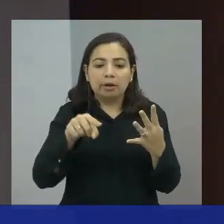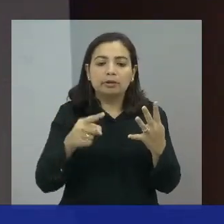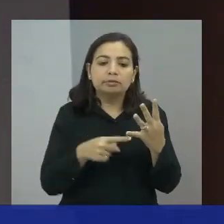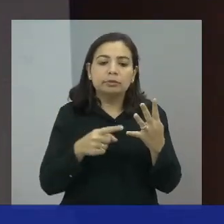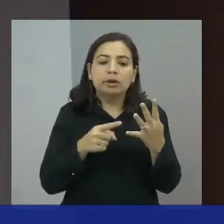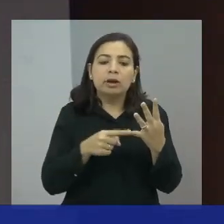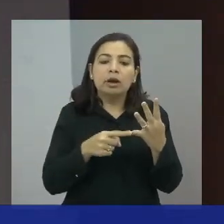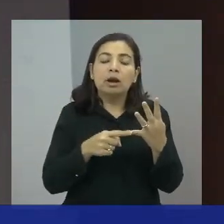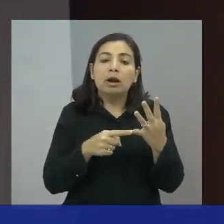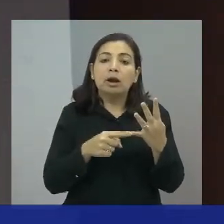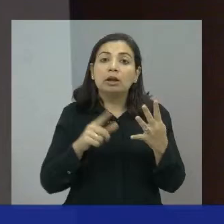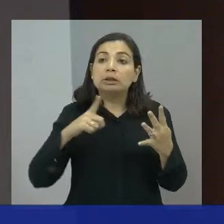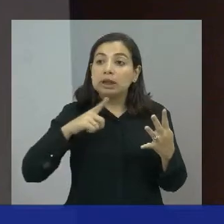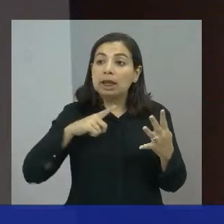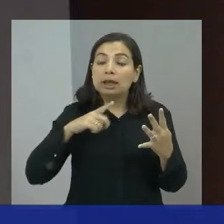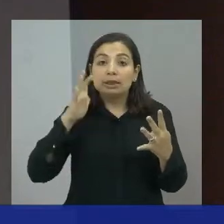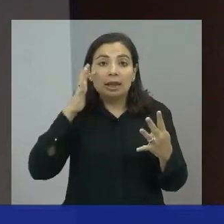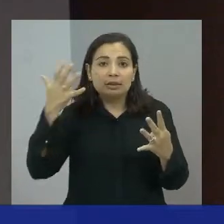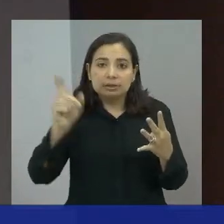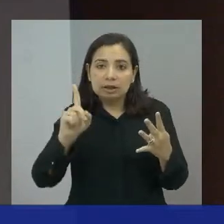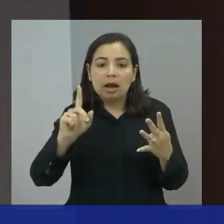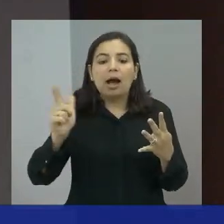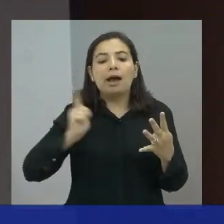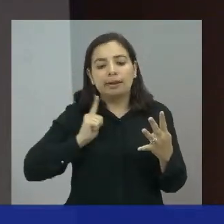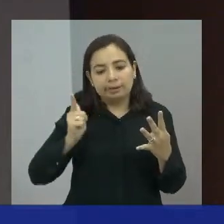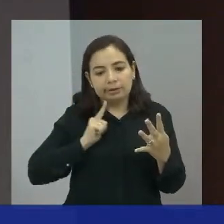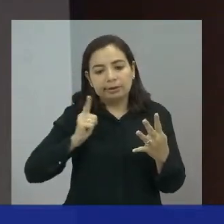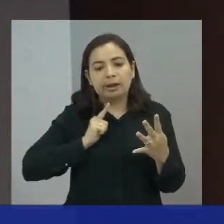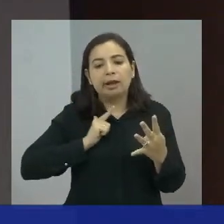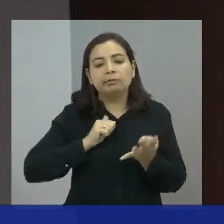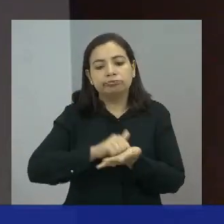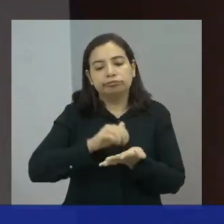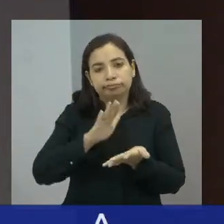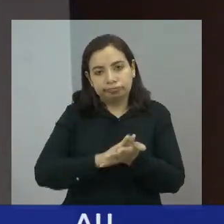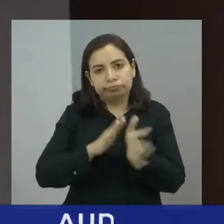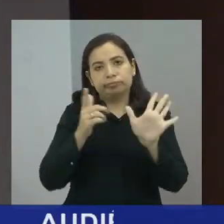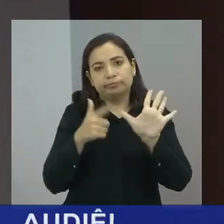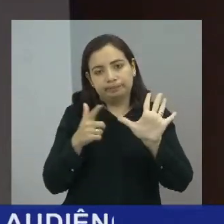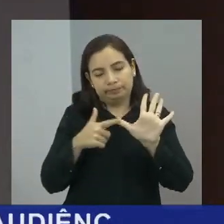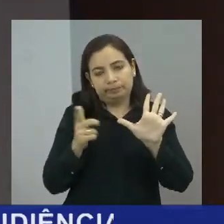decisão, e aí sim são aplicadas as penalidades.